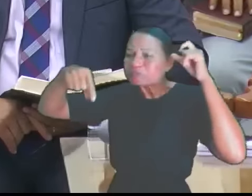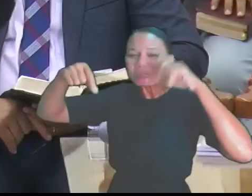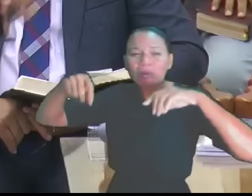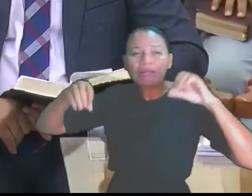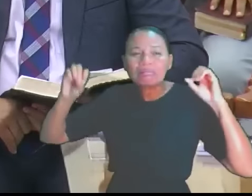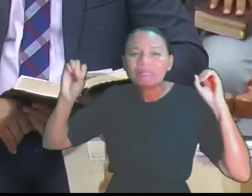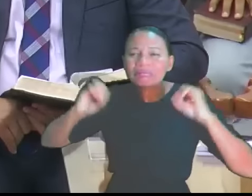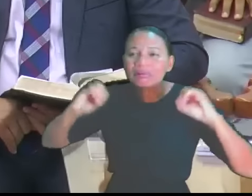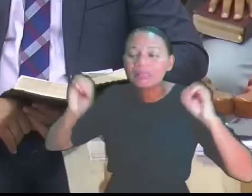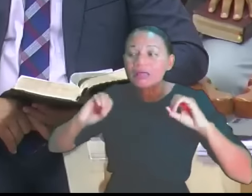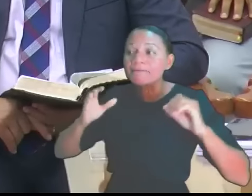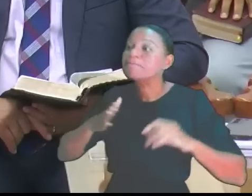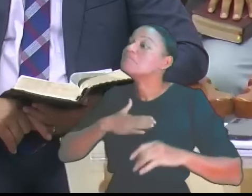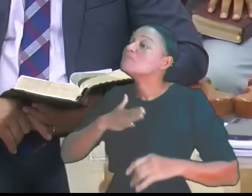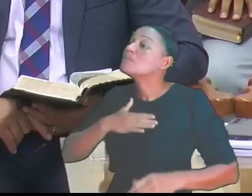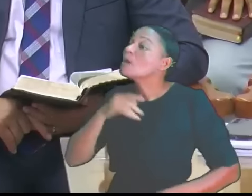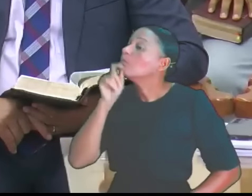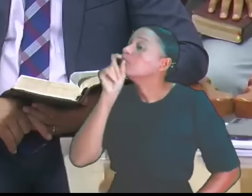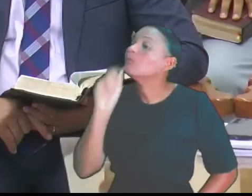segundo a minha palavra.